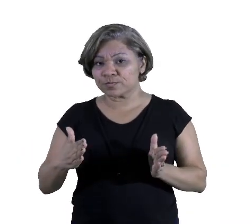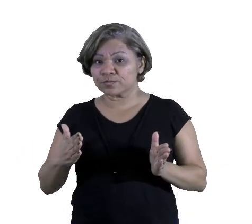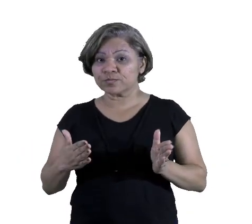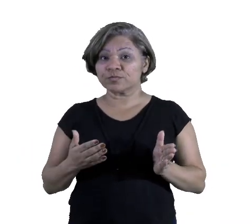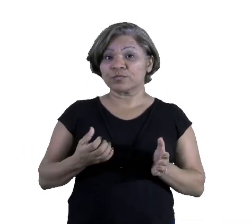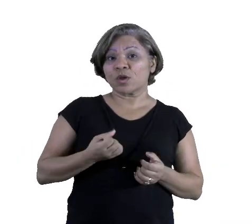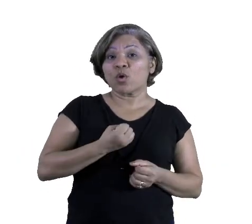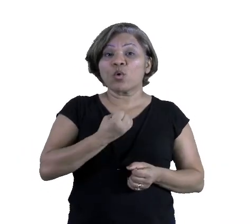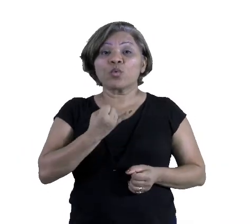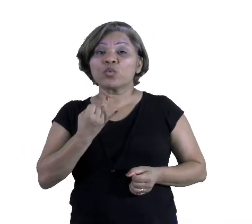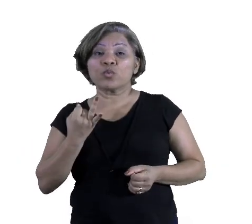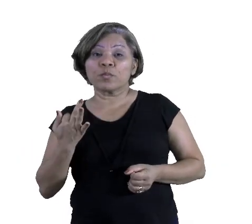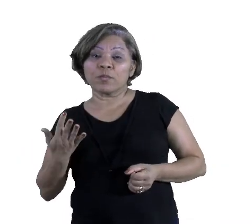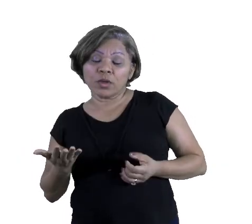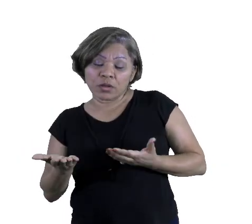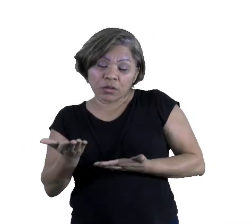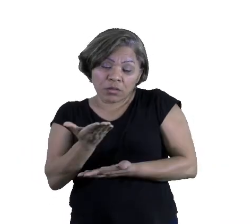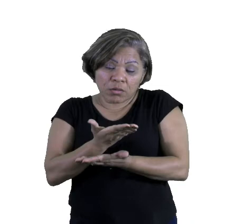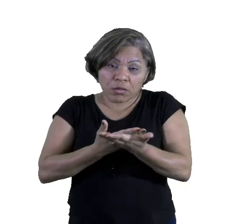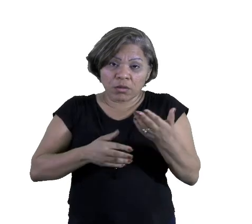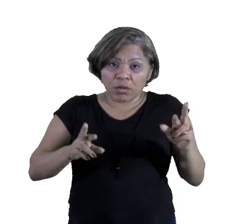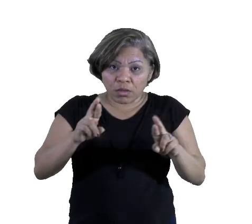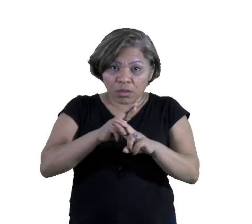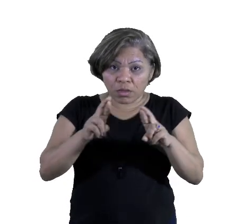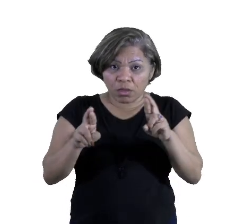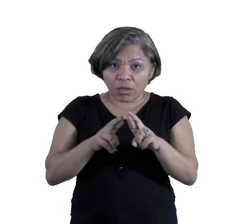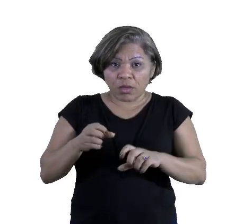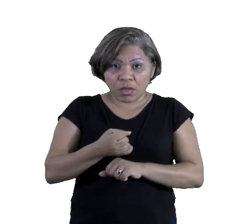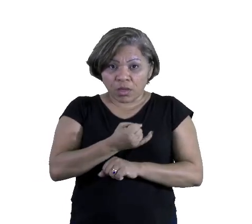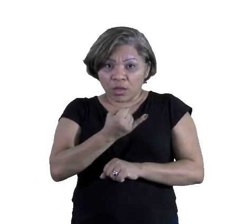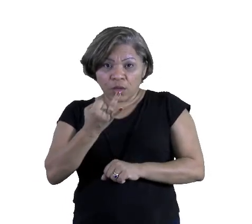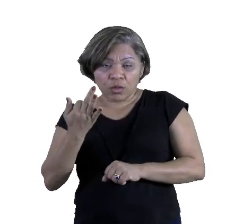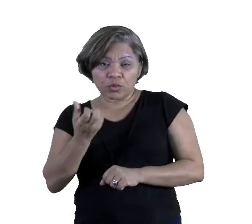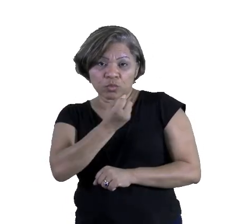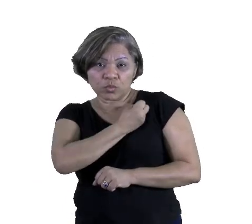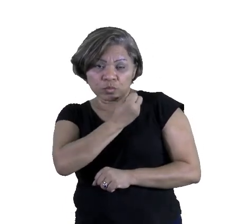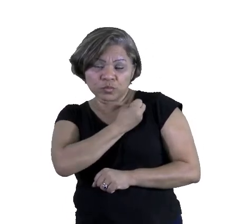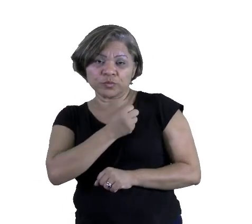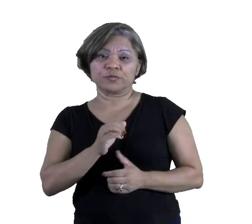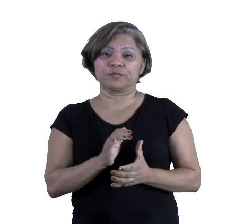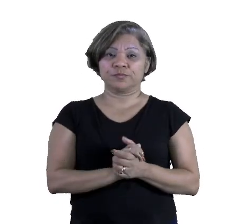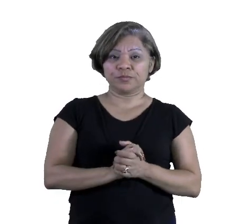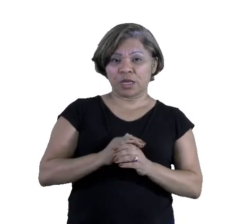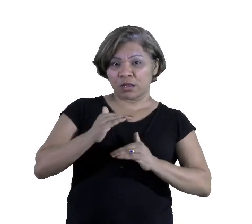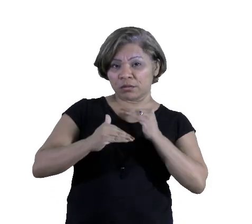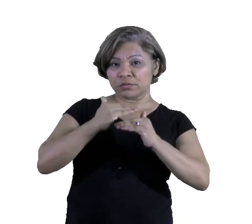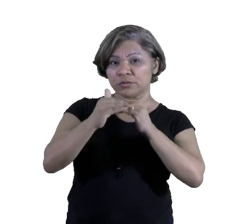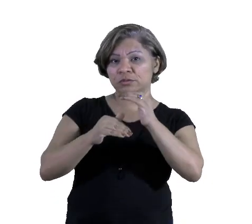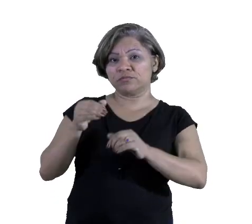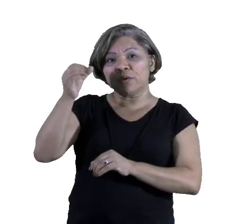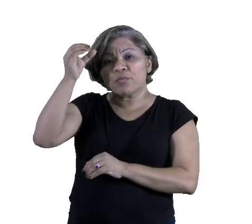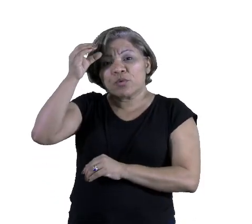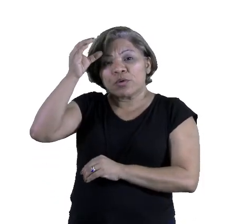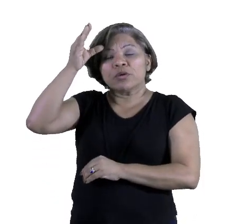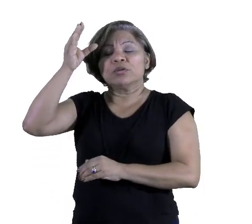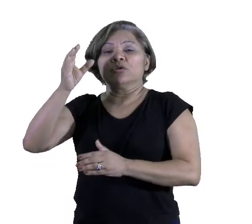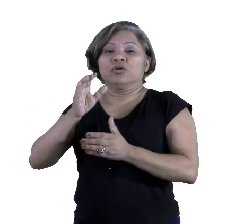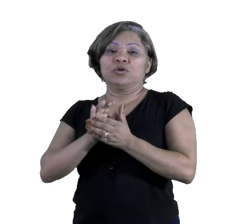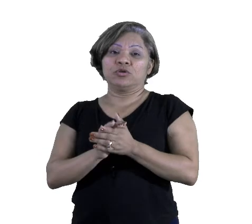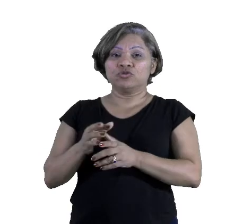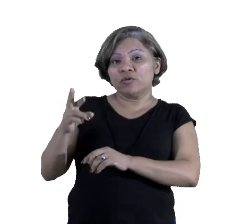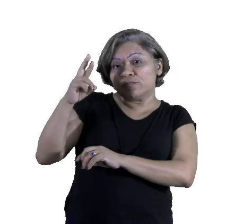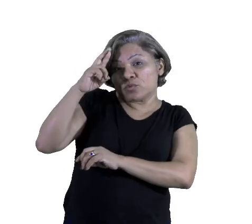que envolvam relacionar números com quantidades, desenvolvimento cognitivo e do raciocínio lógico, explorar